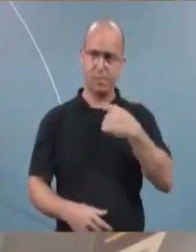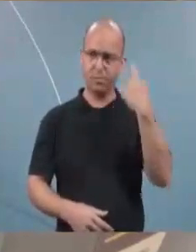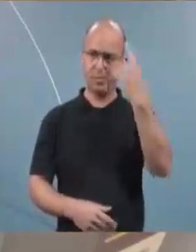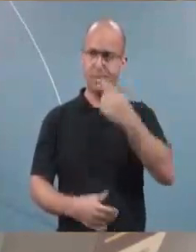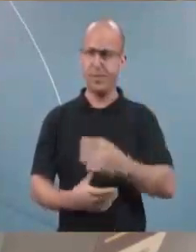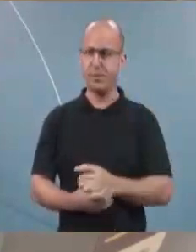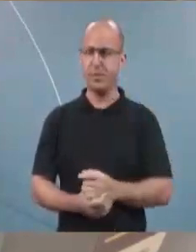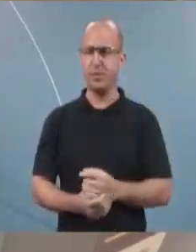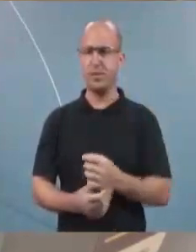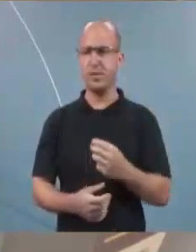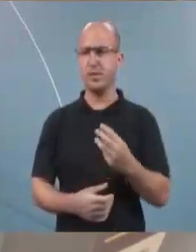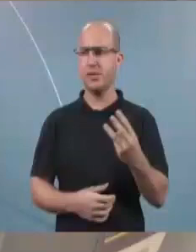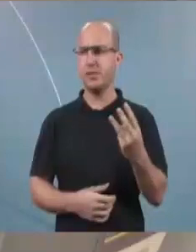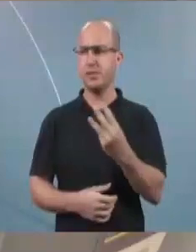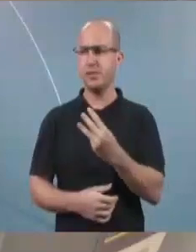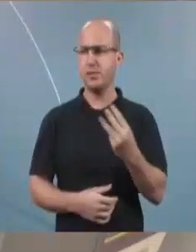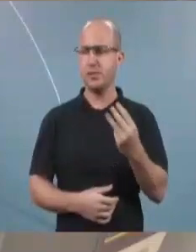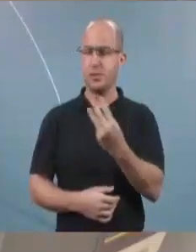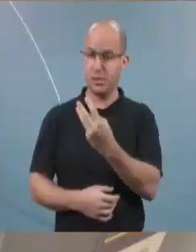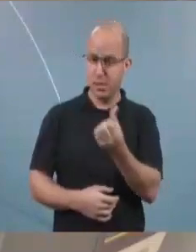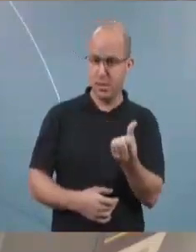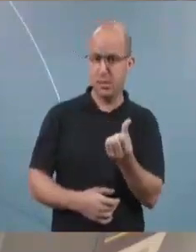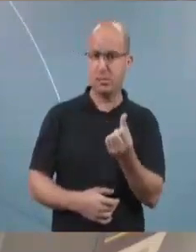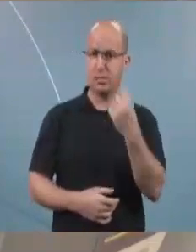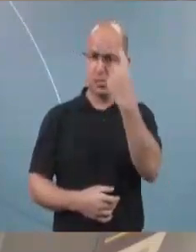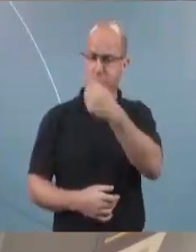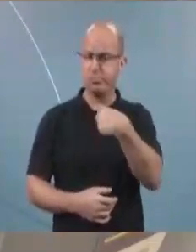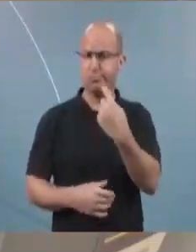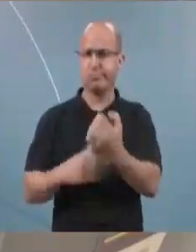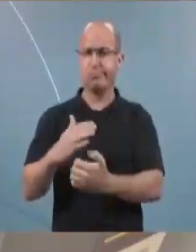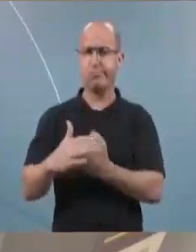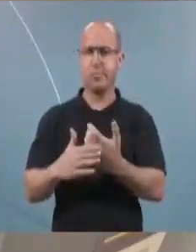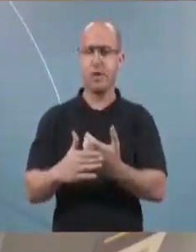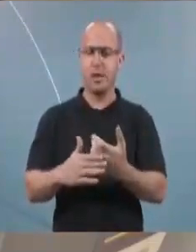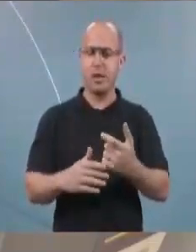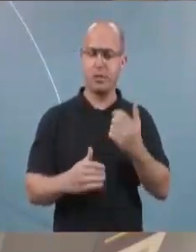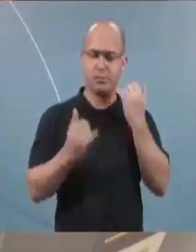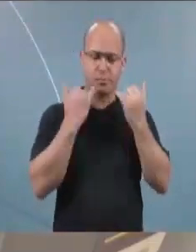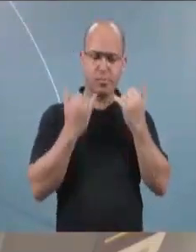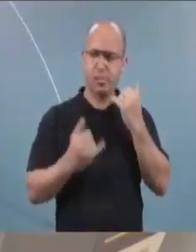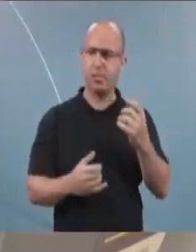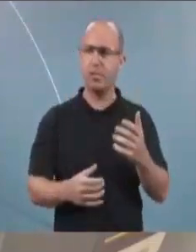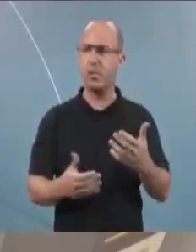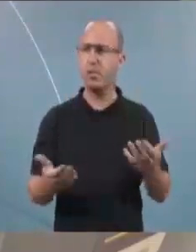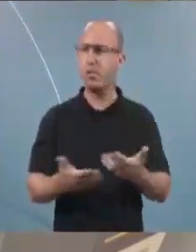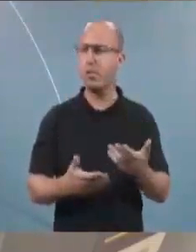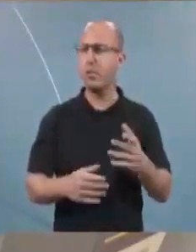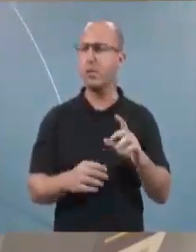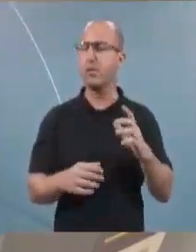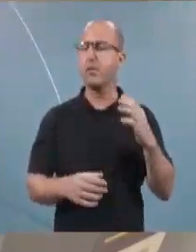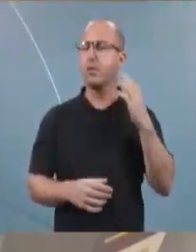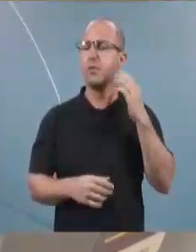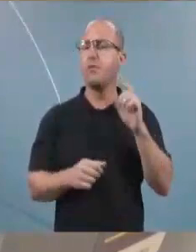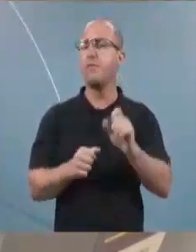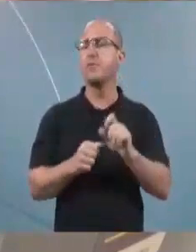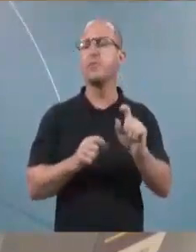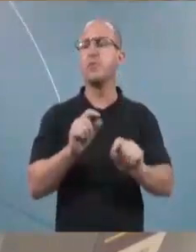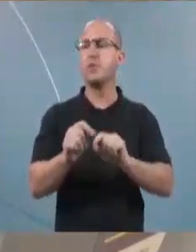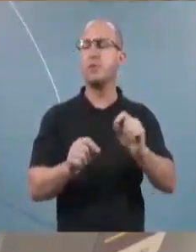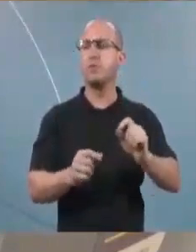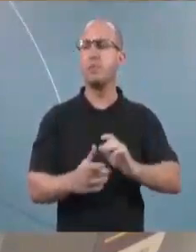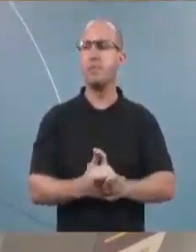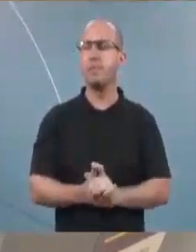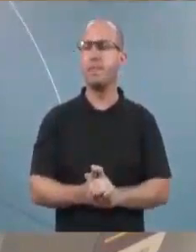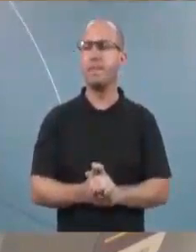recebeu Deputado n as informações da empresa e agora vai ver o que que vai fazer porque